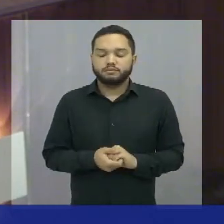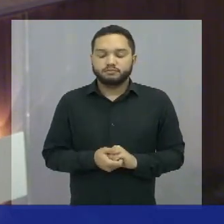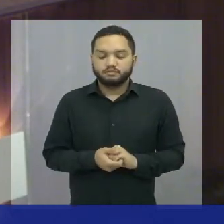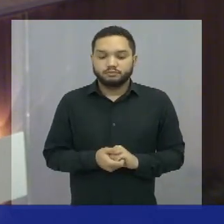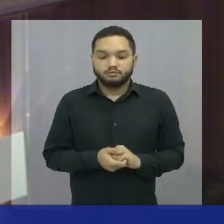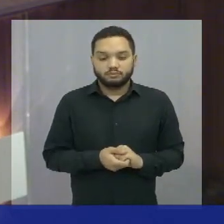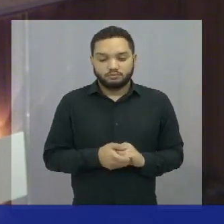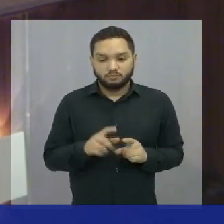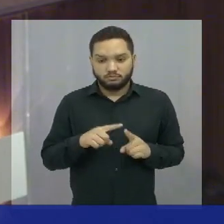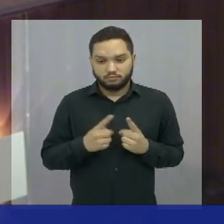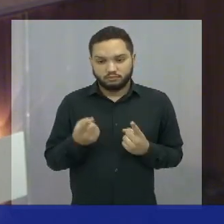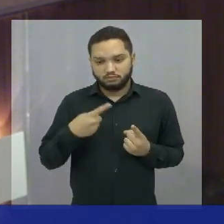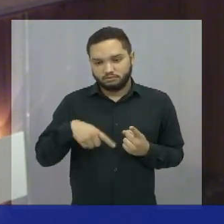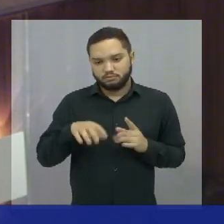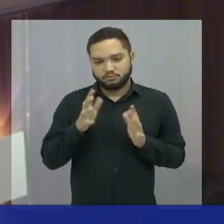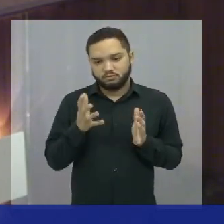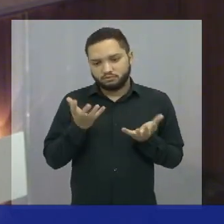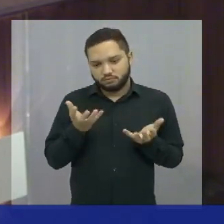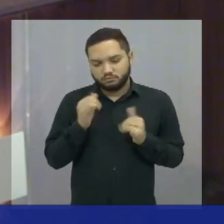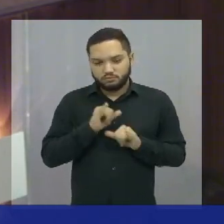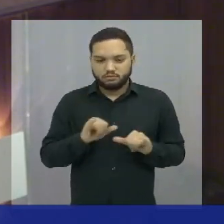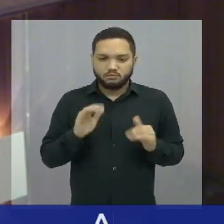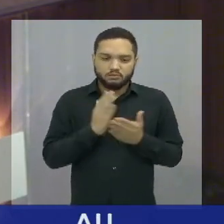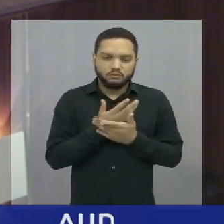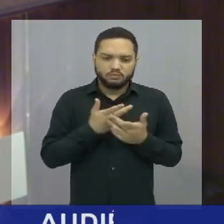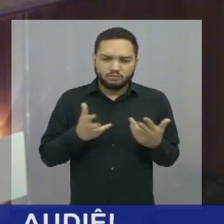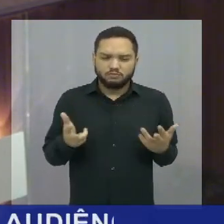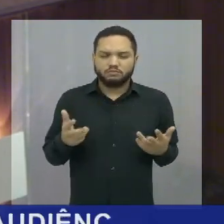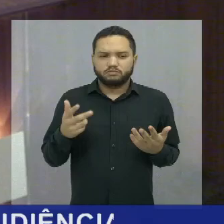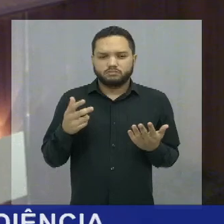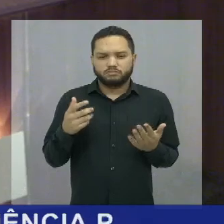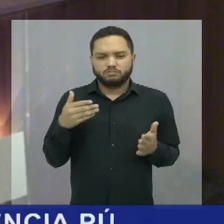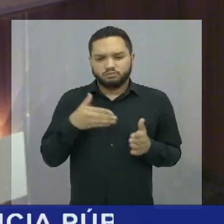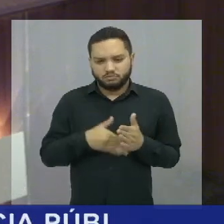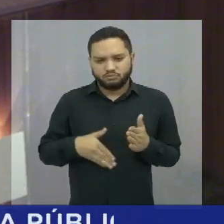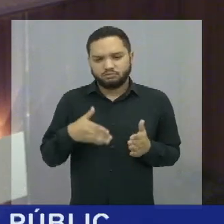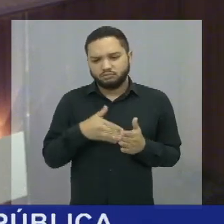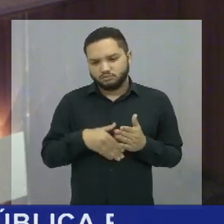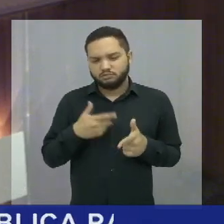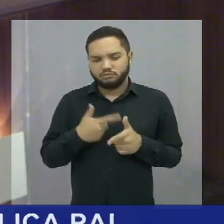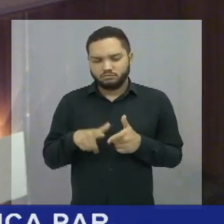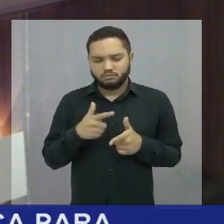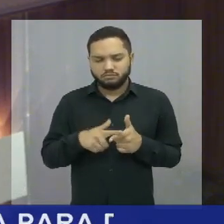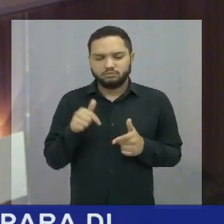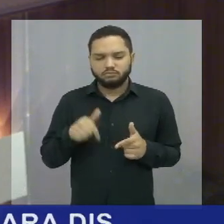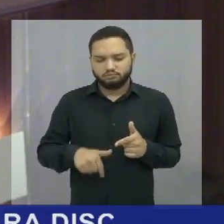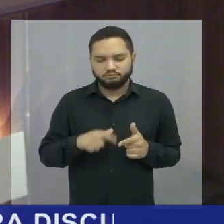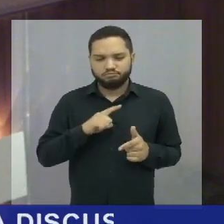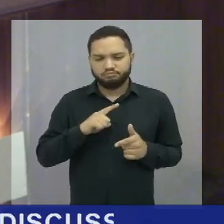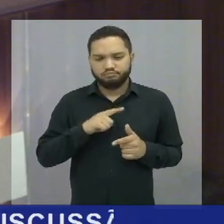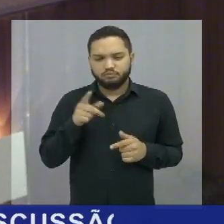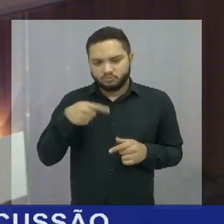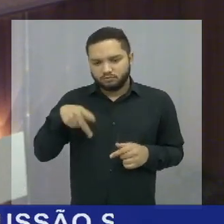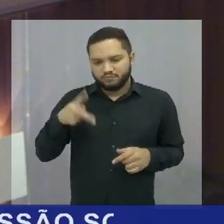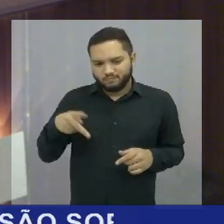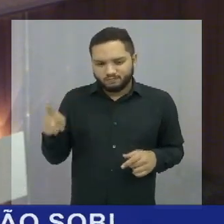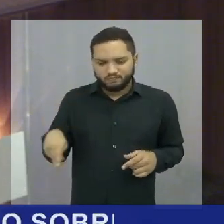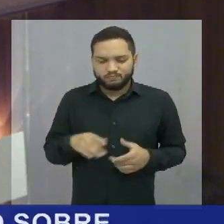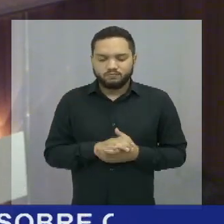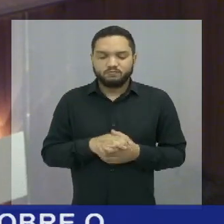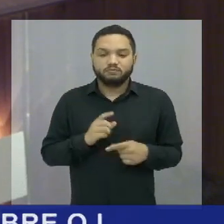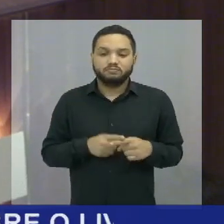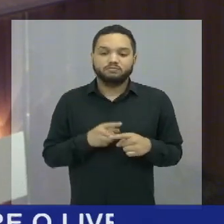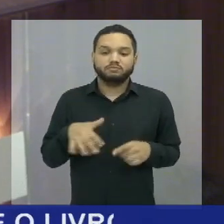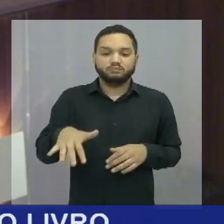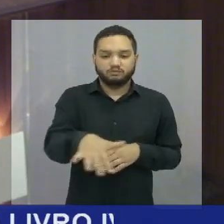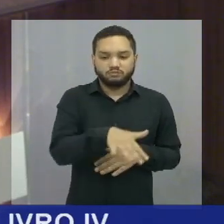queremos dizer algumas dificuldades que nós, educadores, estamos passando. Primeiro, nós estamos, porque